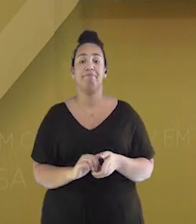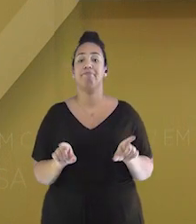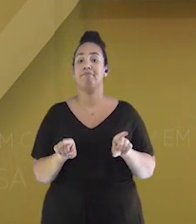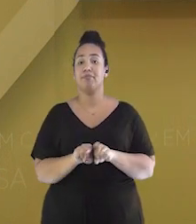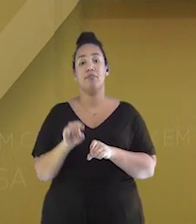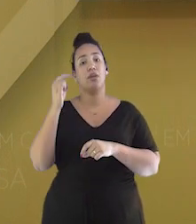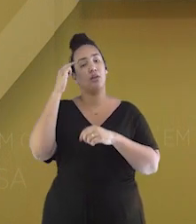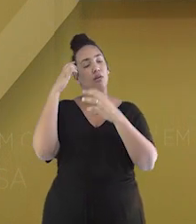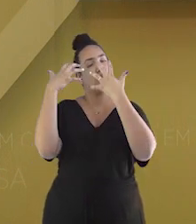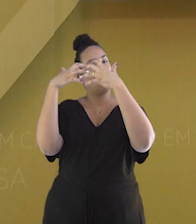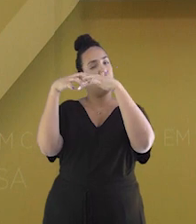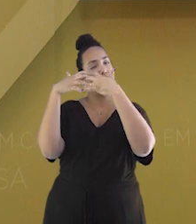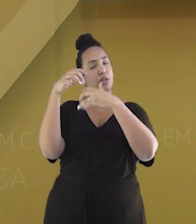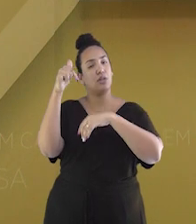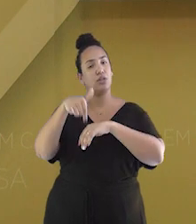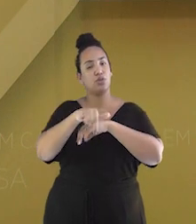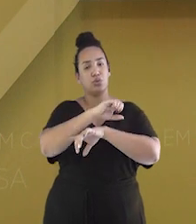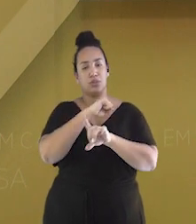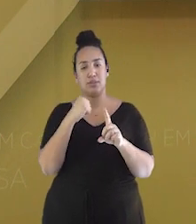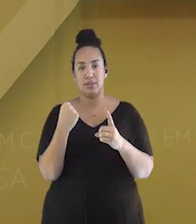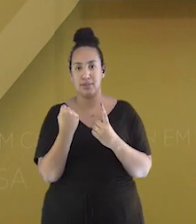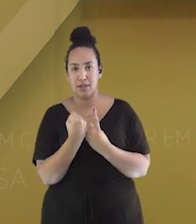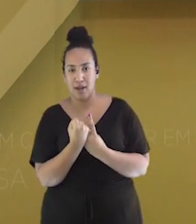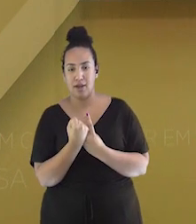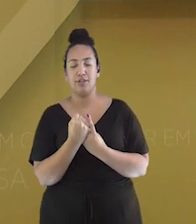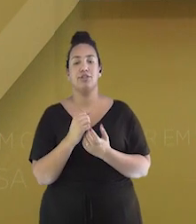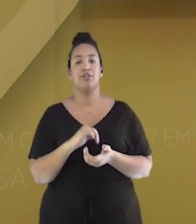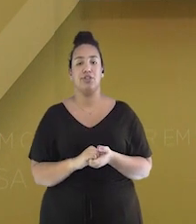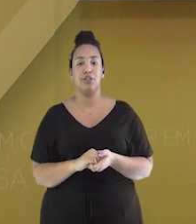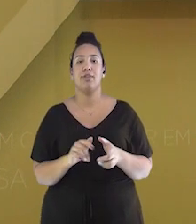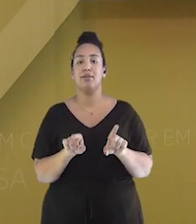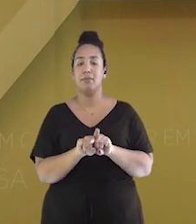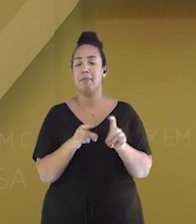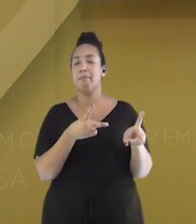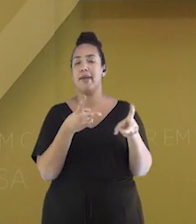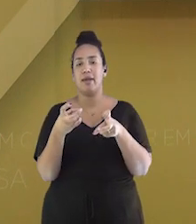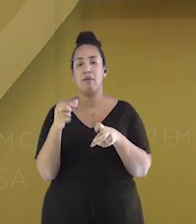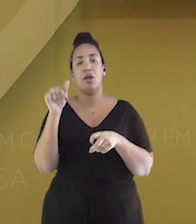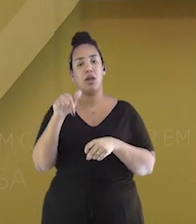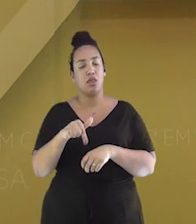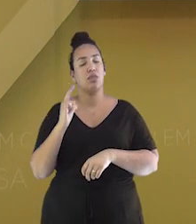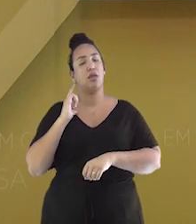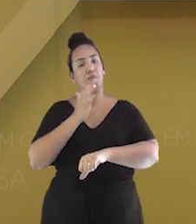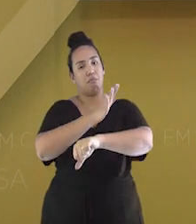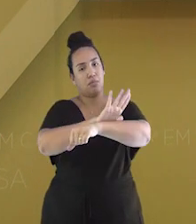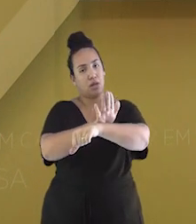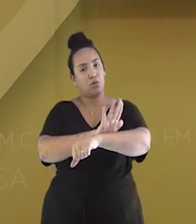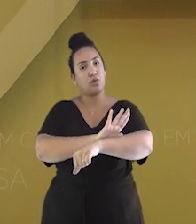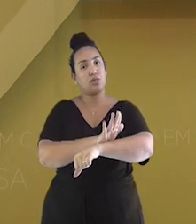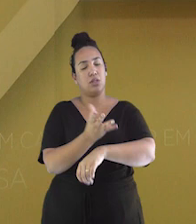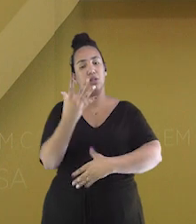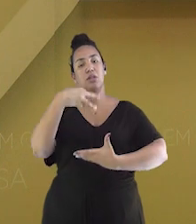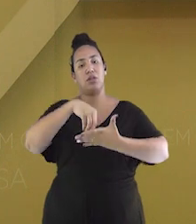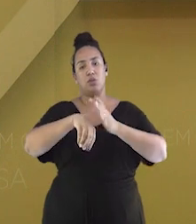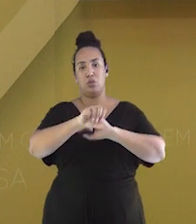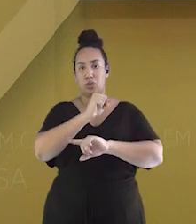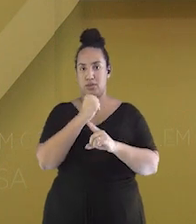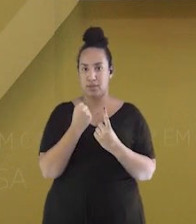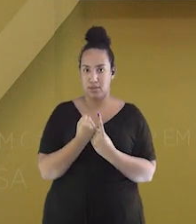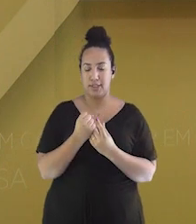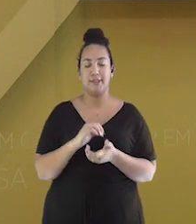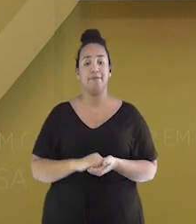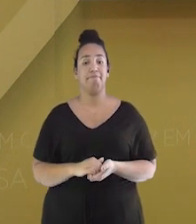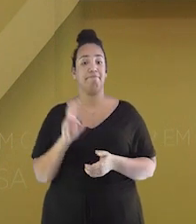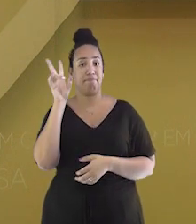refletimos sobre a nossa sociedade atual, desigualdades e preconceitos enraizados em nosso povo. Não esqueça de